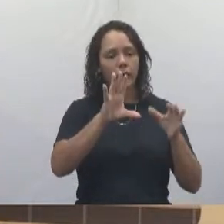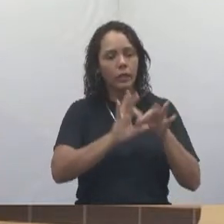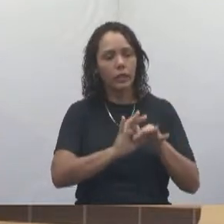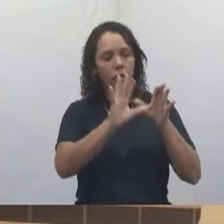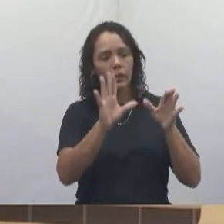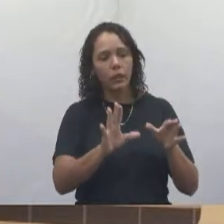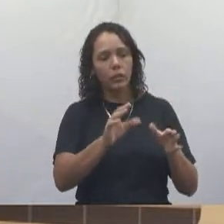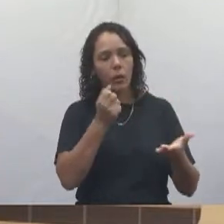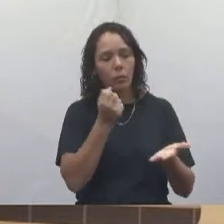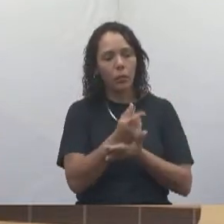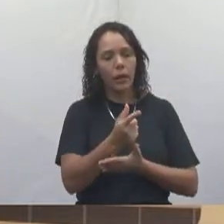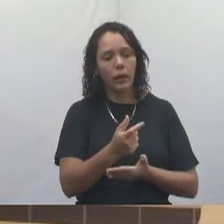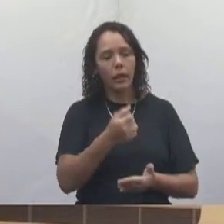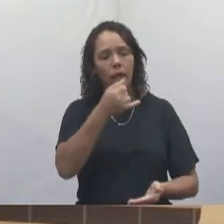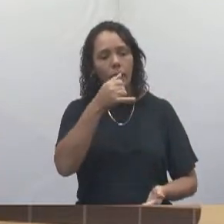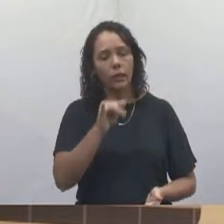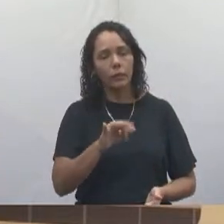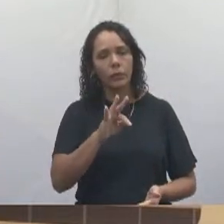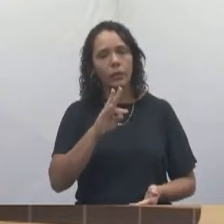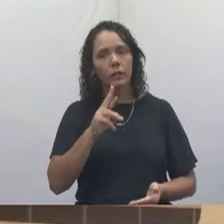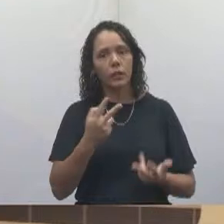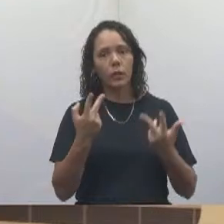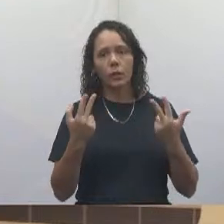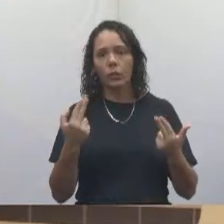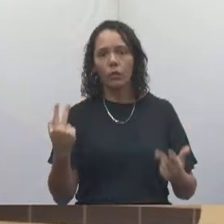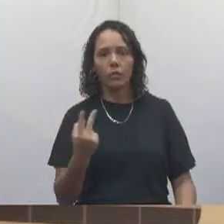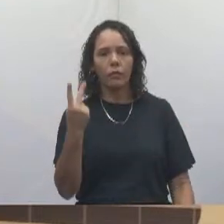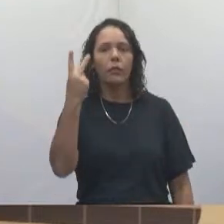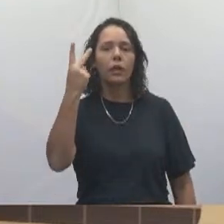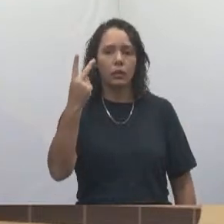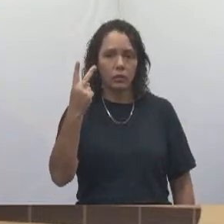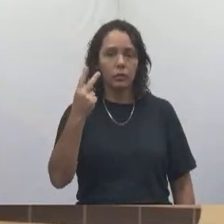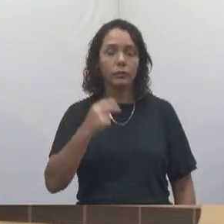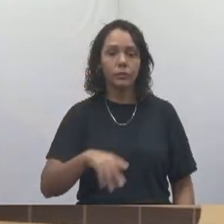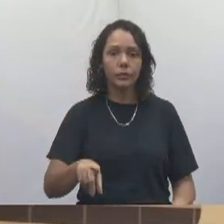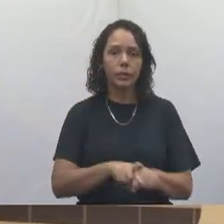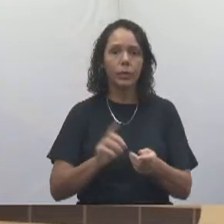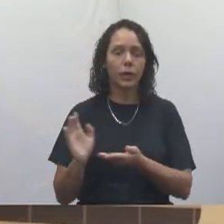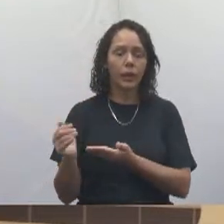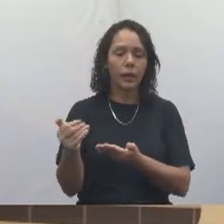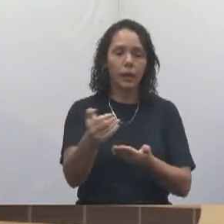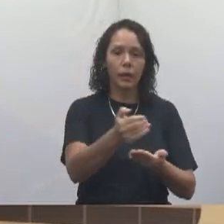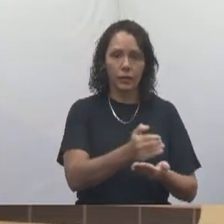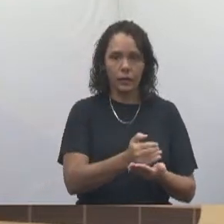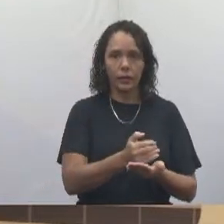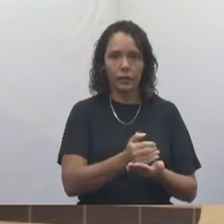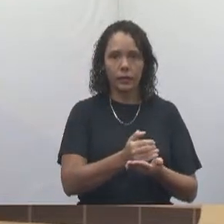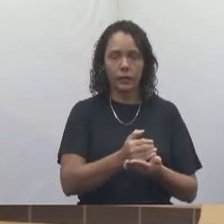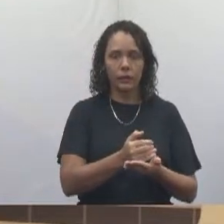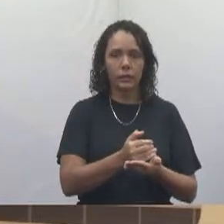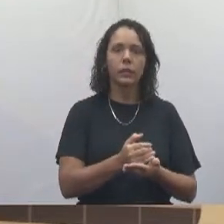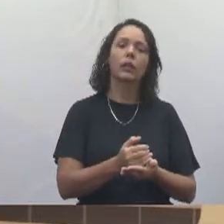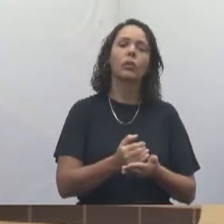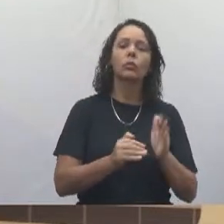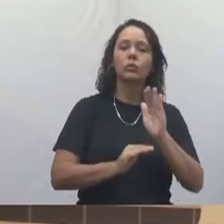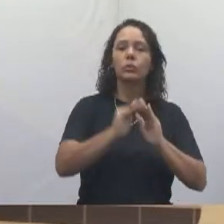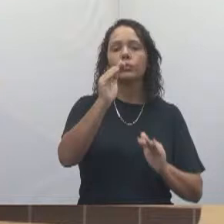das pessoas. A arrecadação geral, aí envolve também o aumento do ICMS, subiu